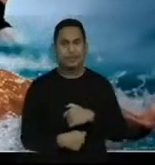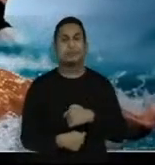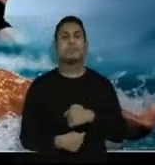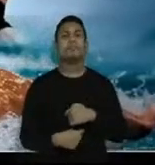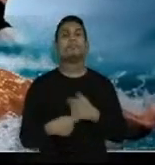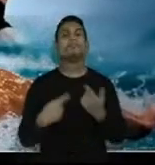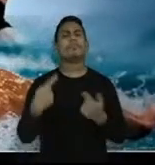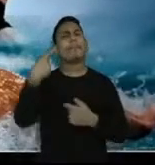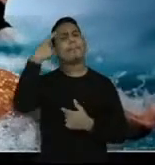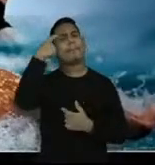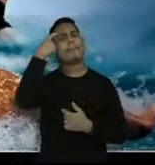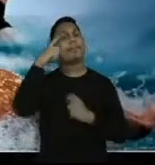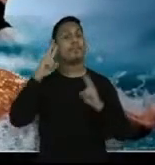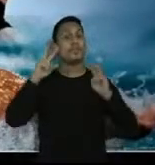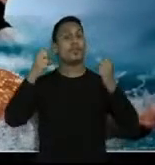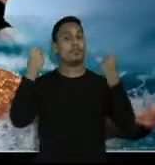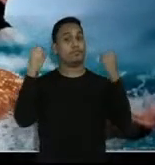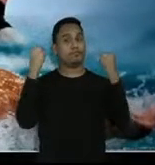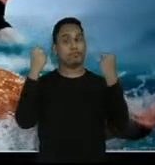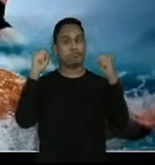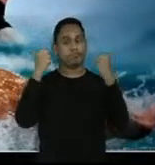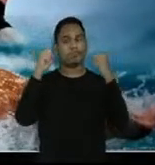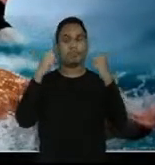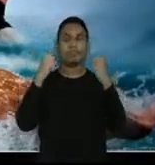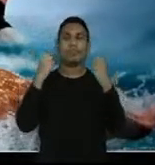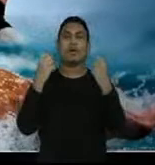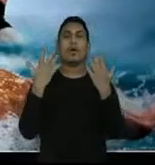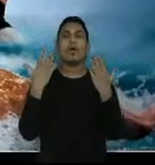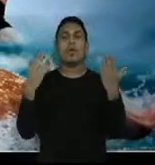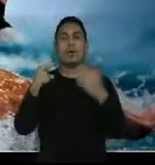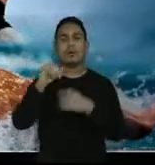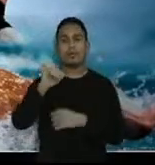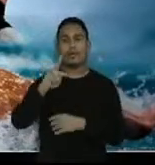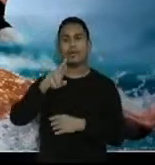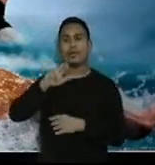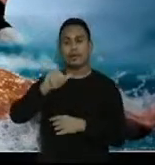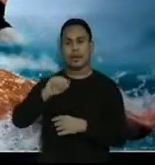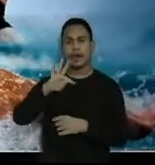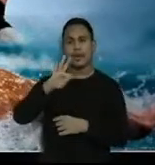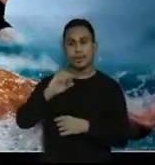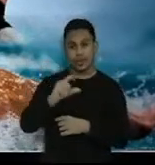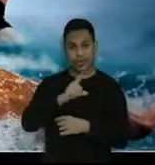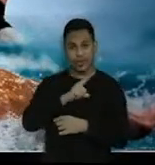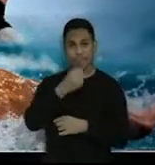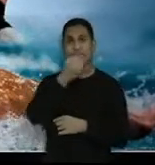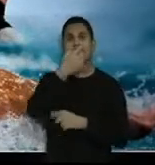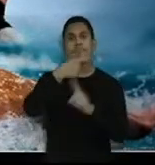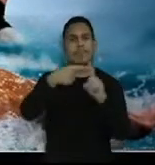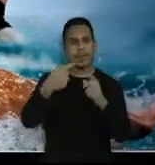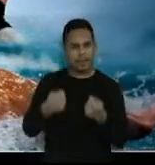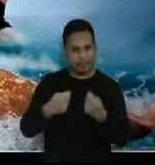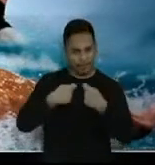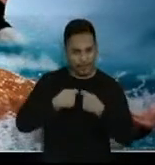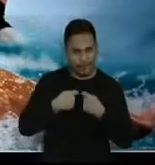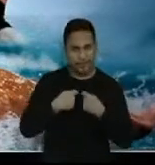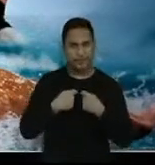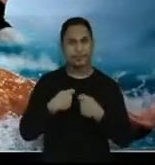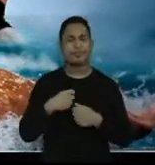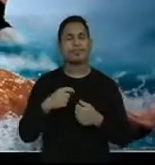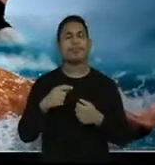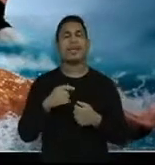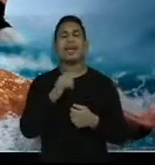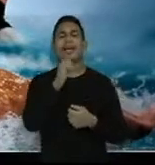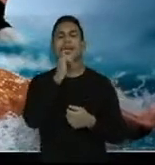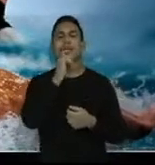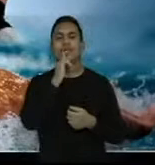tipos de exercícios o nitrato vai ter benefício? Quando a gente pensa no endurance, que é o conhecido como cardio, né? Então, a gente vai ter benefício, por